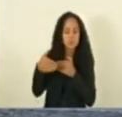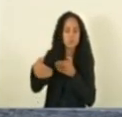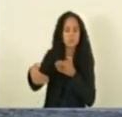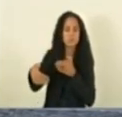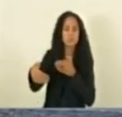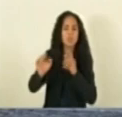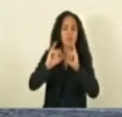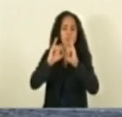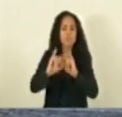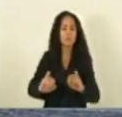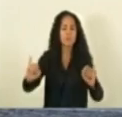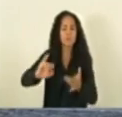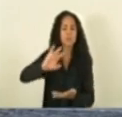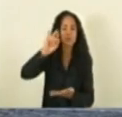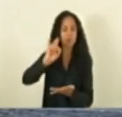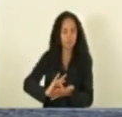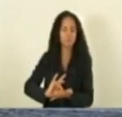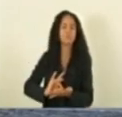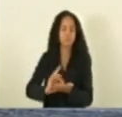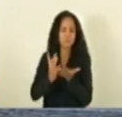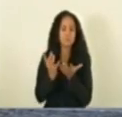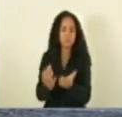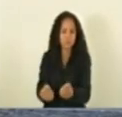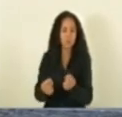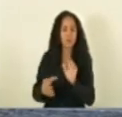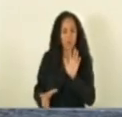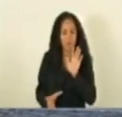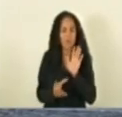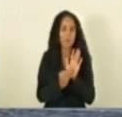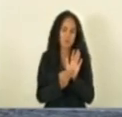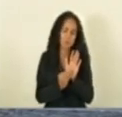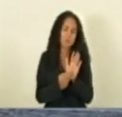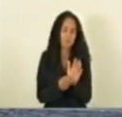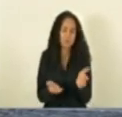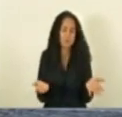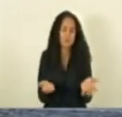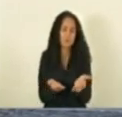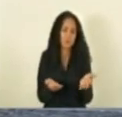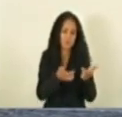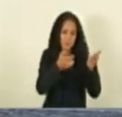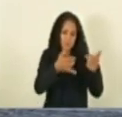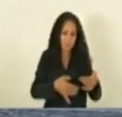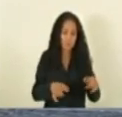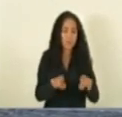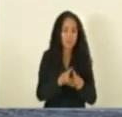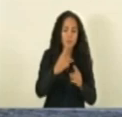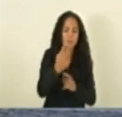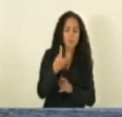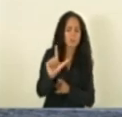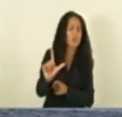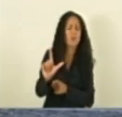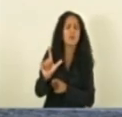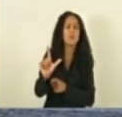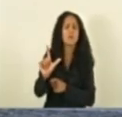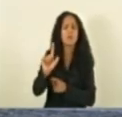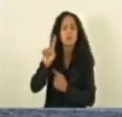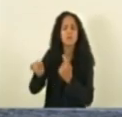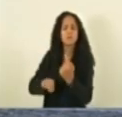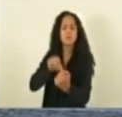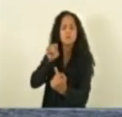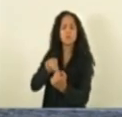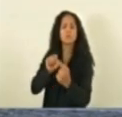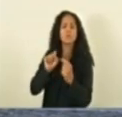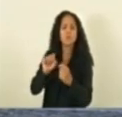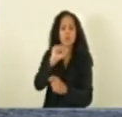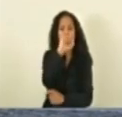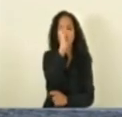sua publicação oficial. Essa é uma emenda que está sendo colocada. O PL visa a preservação